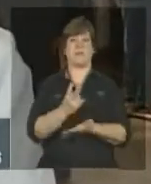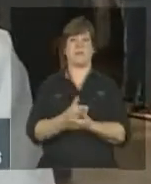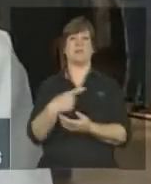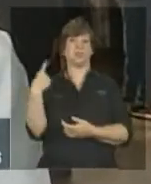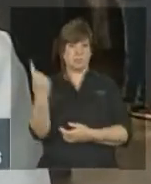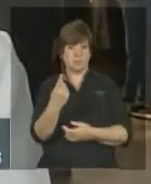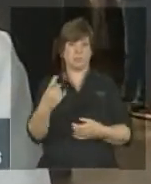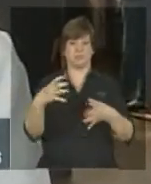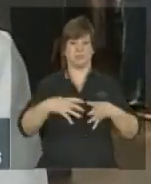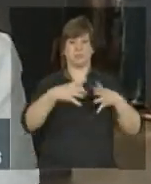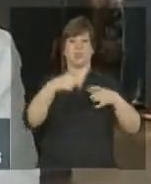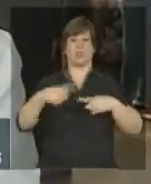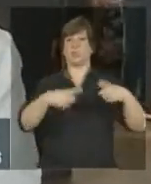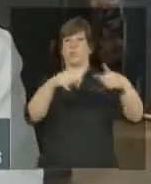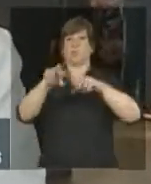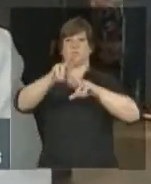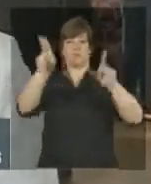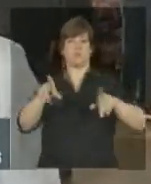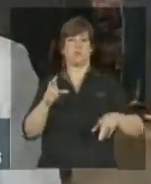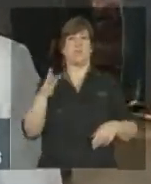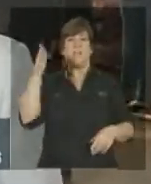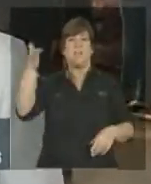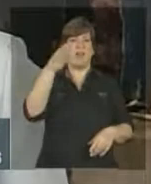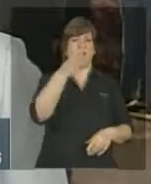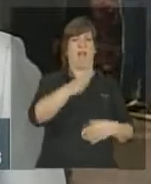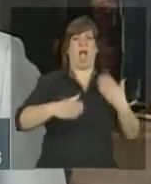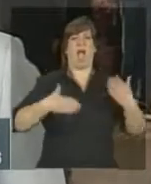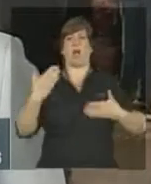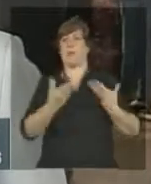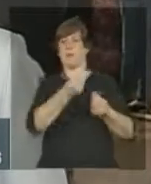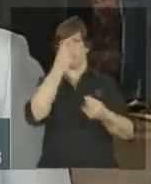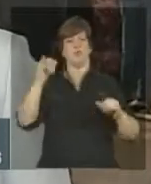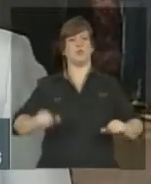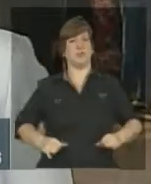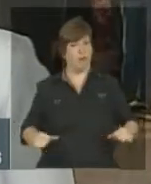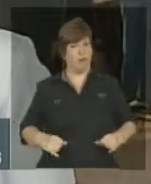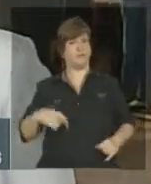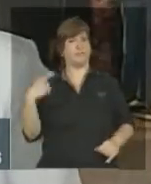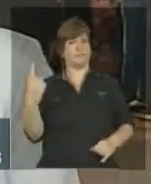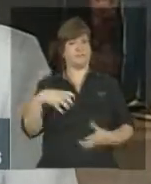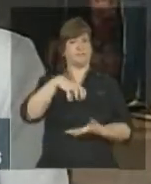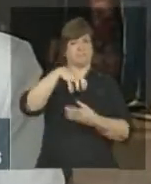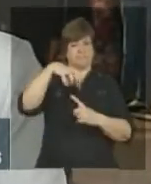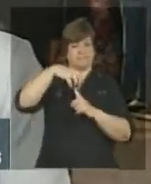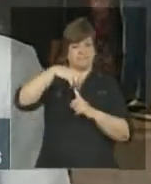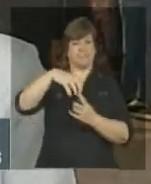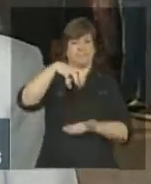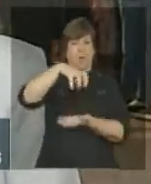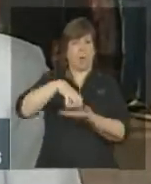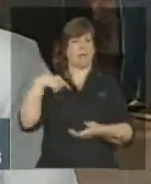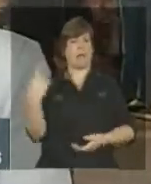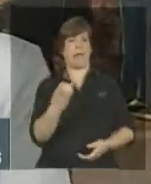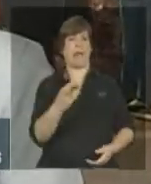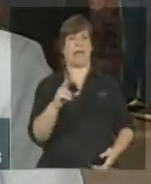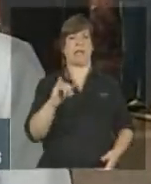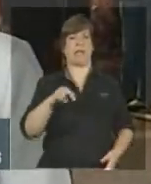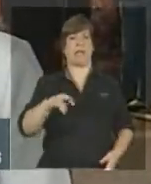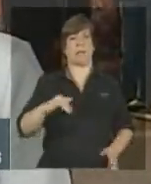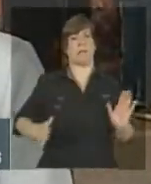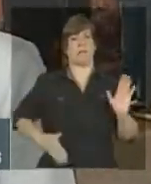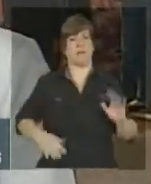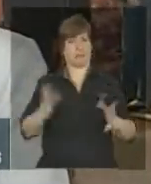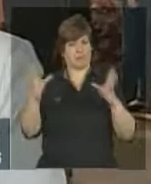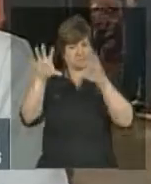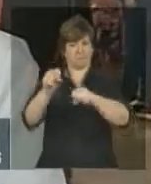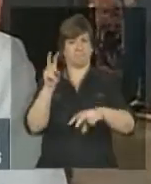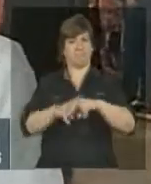criminosos em diferentes regiões do Brasil ameacem várias pessoas que estão no programa. Então nós precisamos fazer o quê? E contra estes grupos. E por isso nós